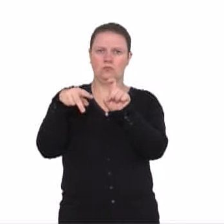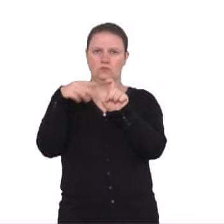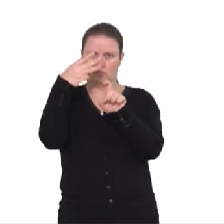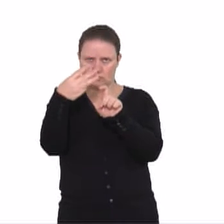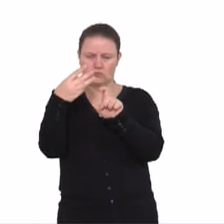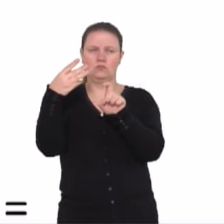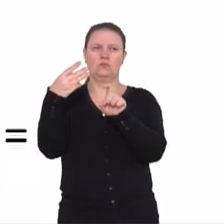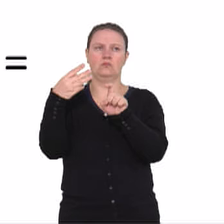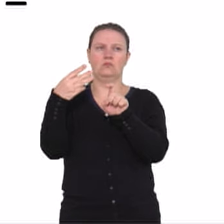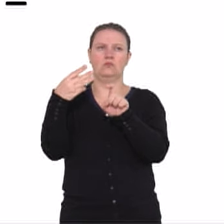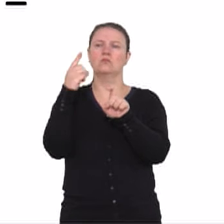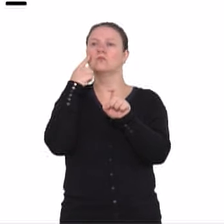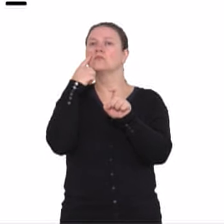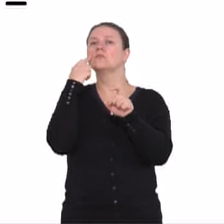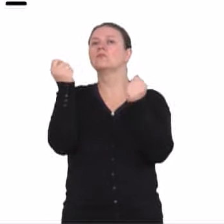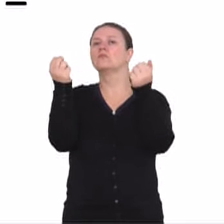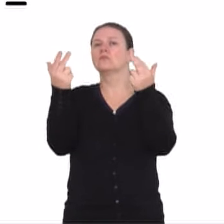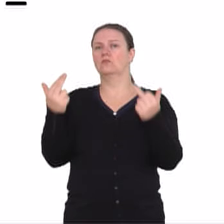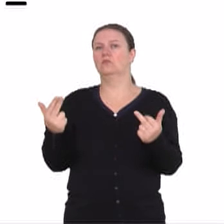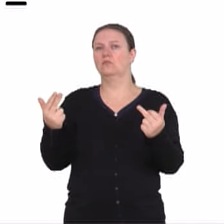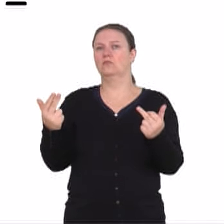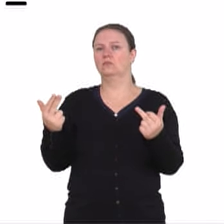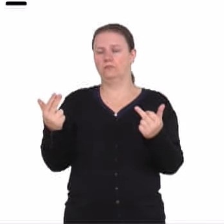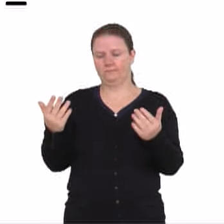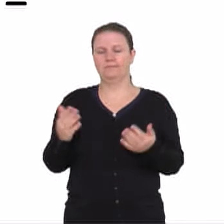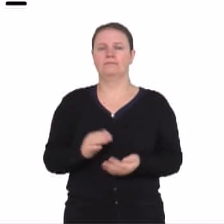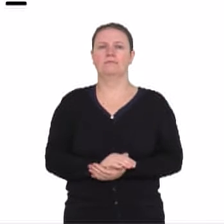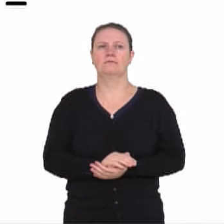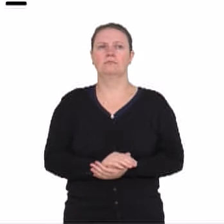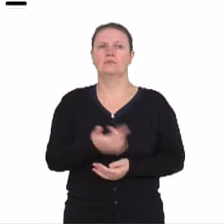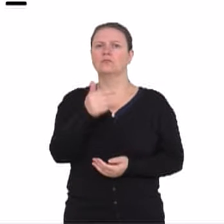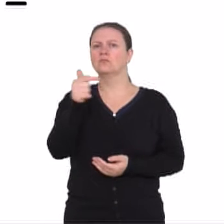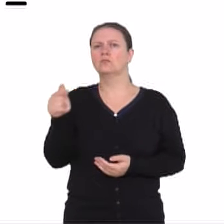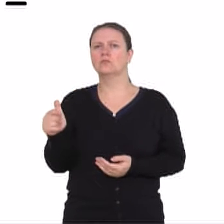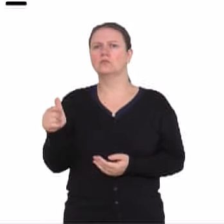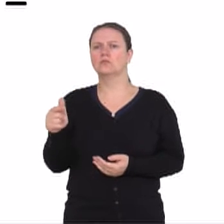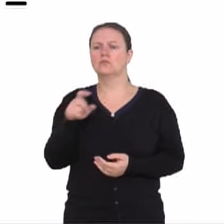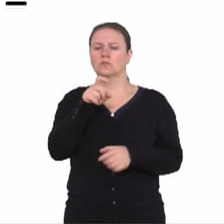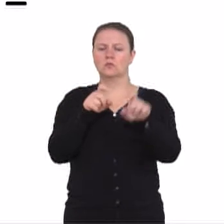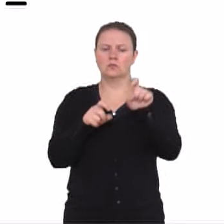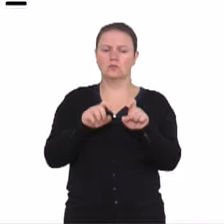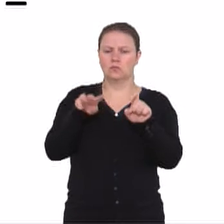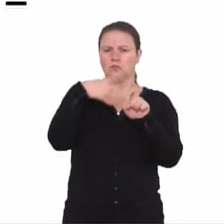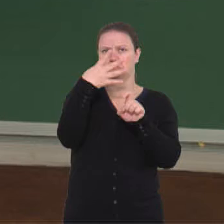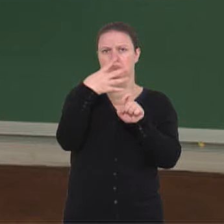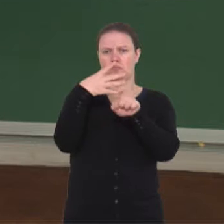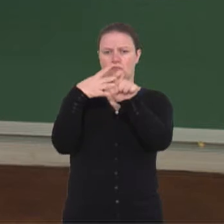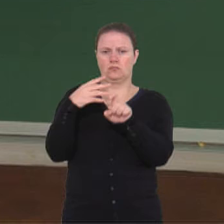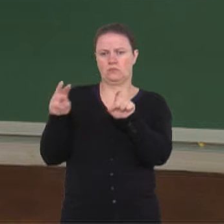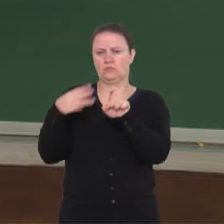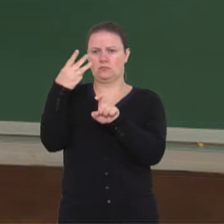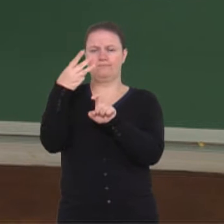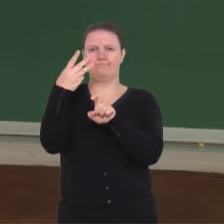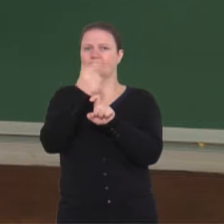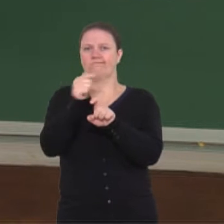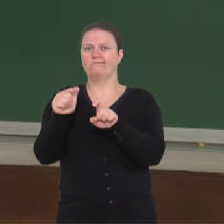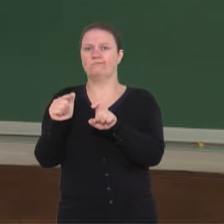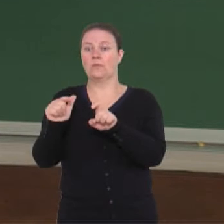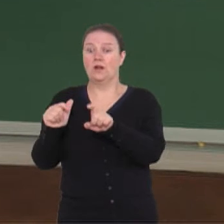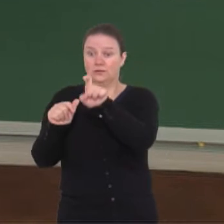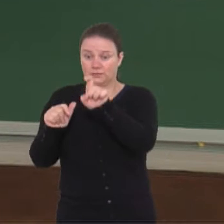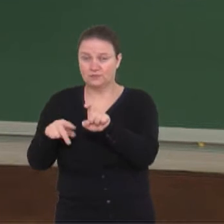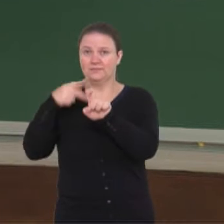independente. Vejo o que tem em comum e adiciono. Não tem nada em comum no x à quarta nem no x à terceira, mas tem em comum ao x ao